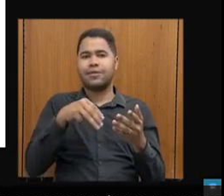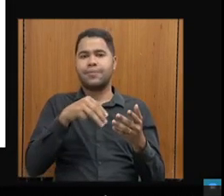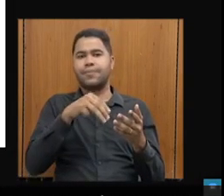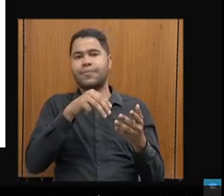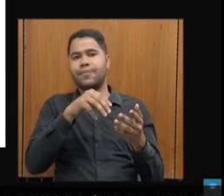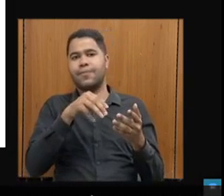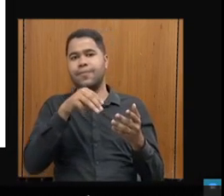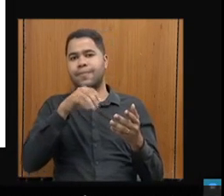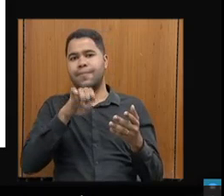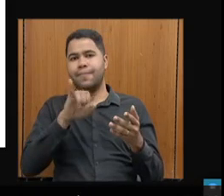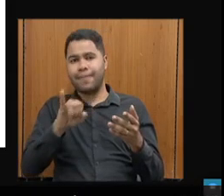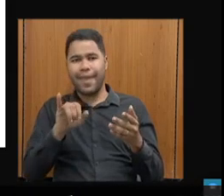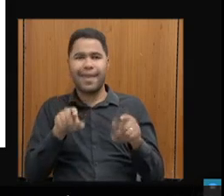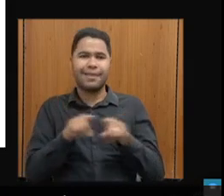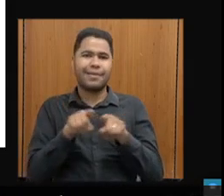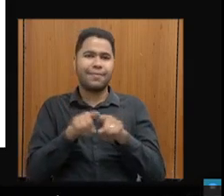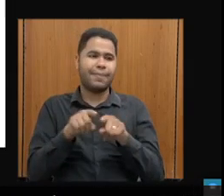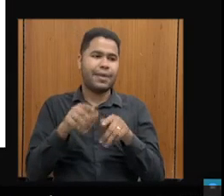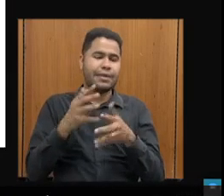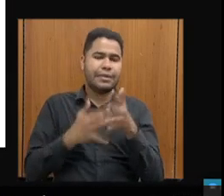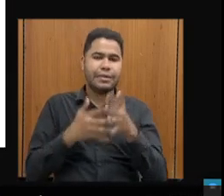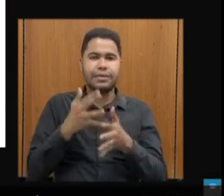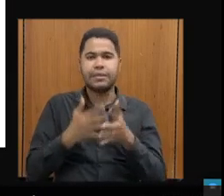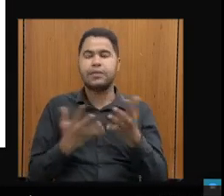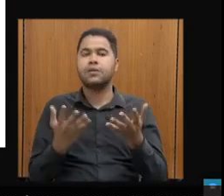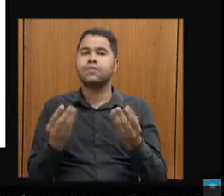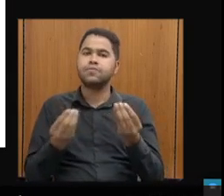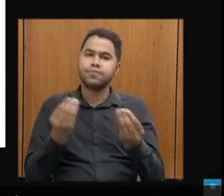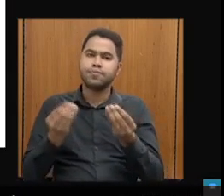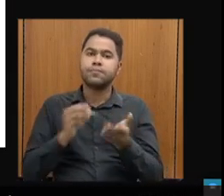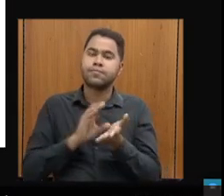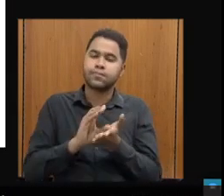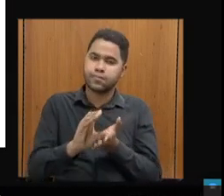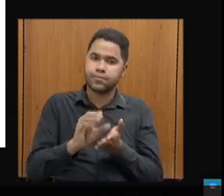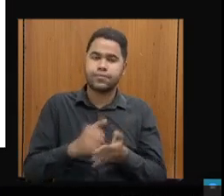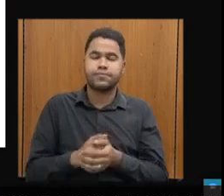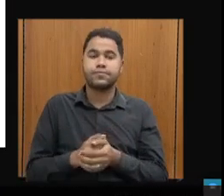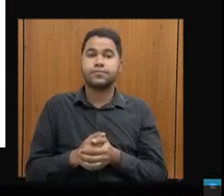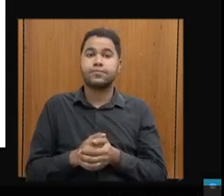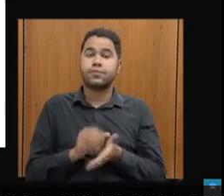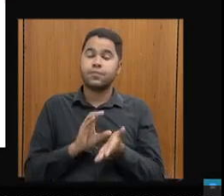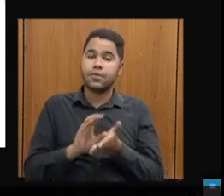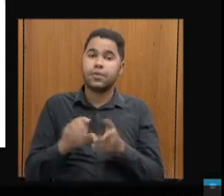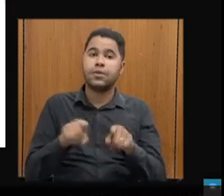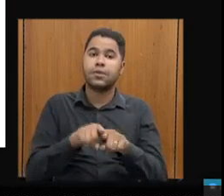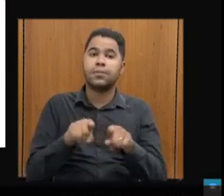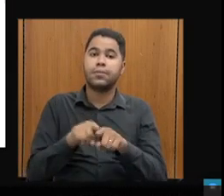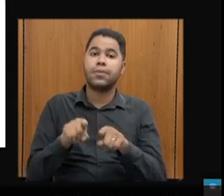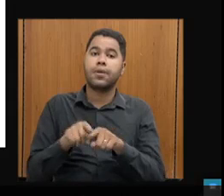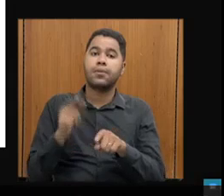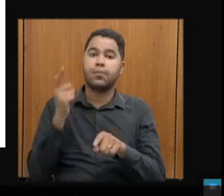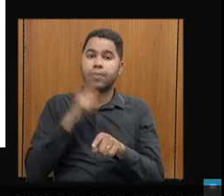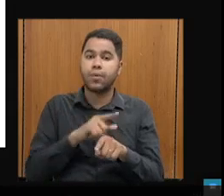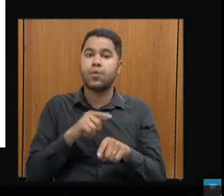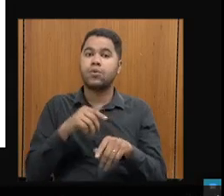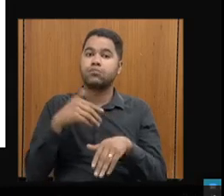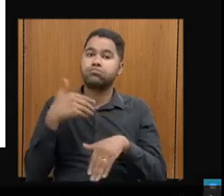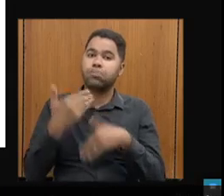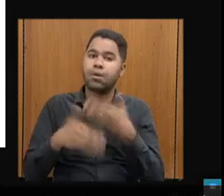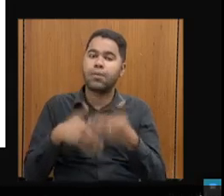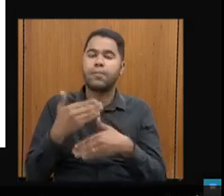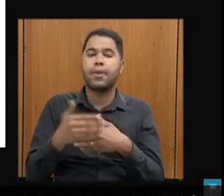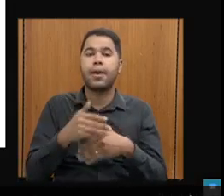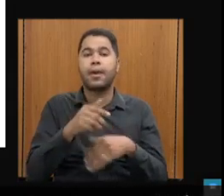financiamento aos municípios para reparação em infraestrutura com financiamento financiando também municípios para habitação e